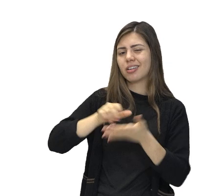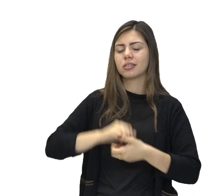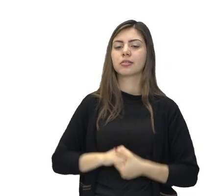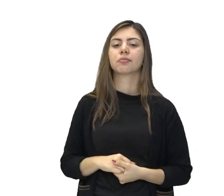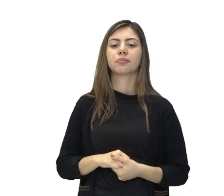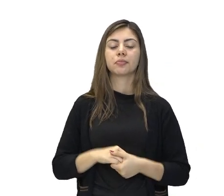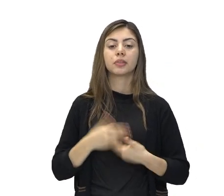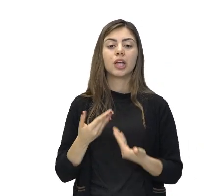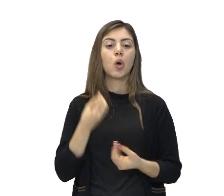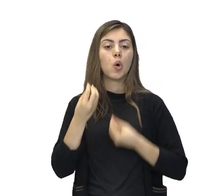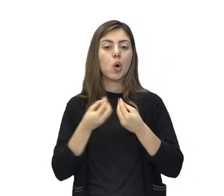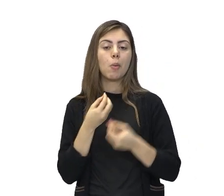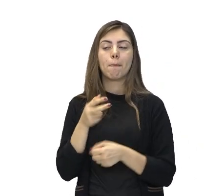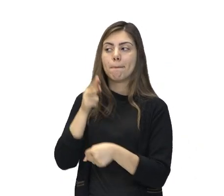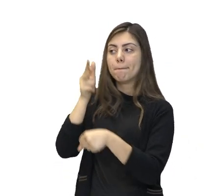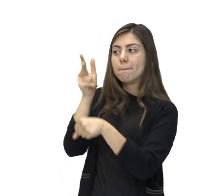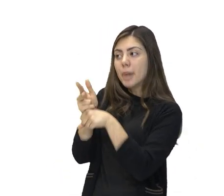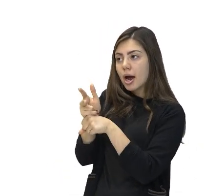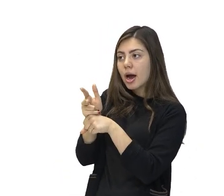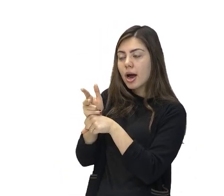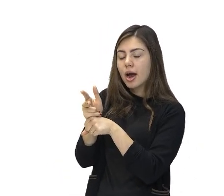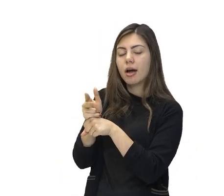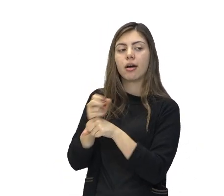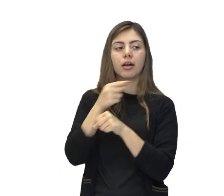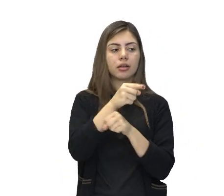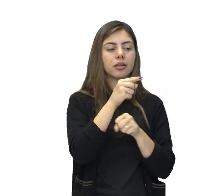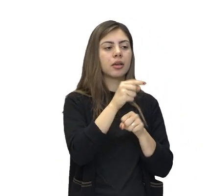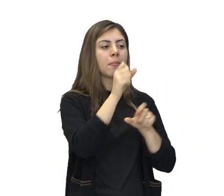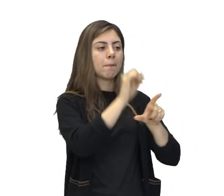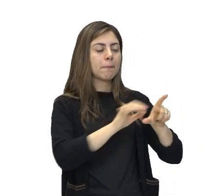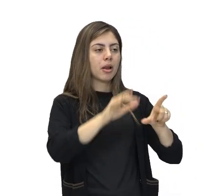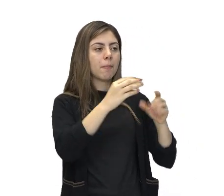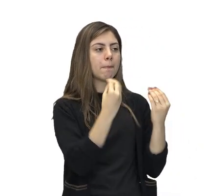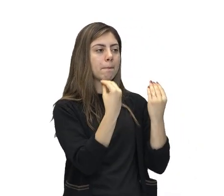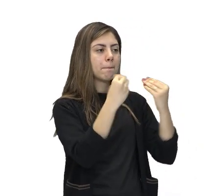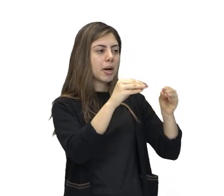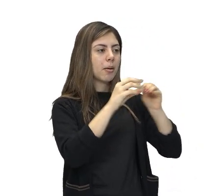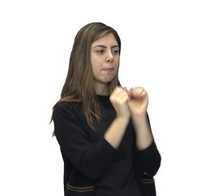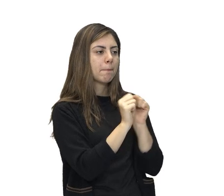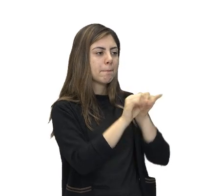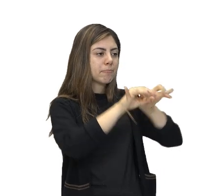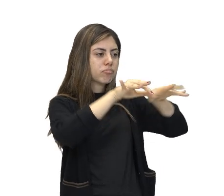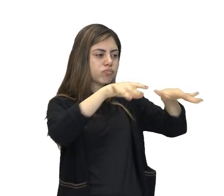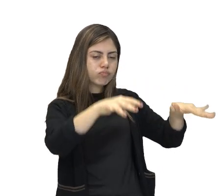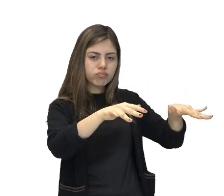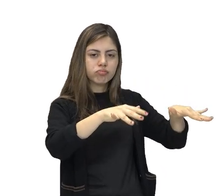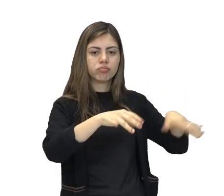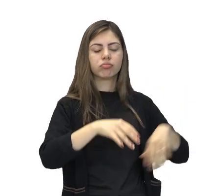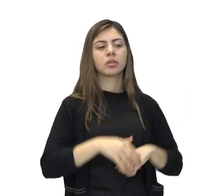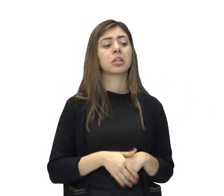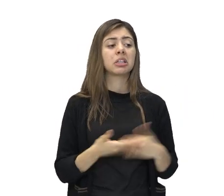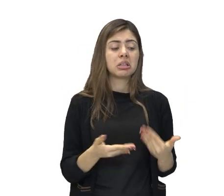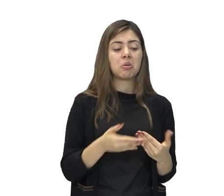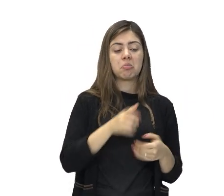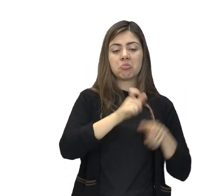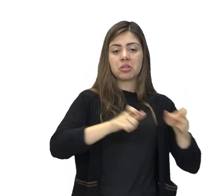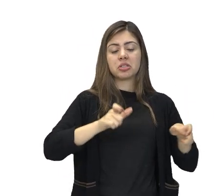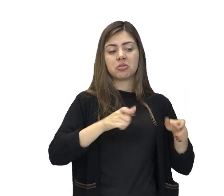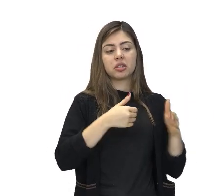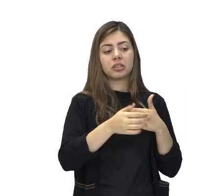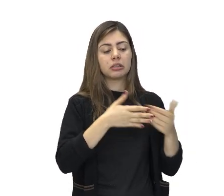são gravados e disponibilizados em plataformas que permitem que o conteúdo seja acessado de acordo com